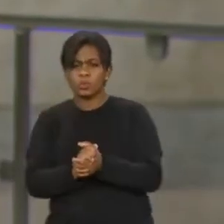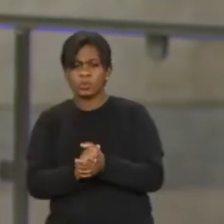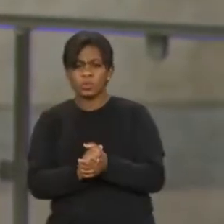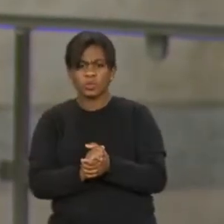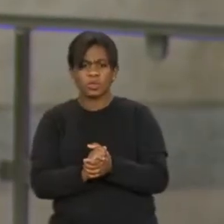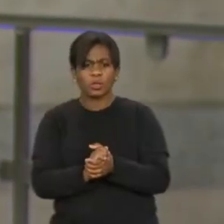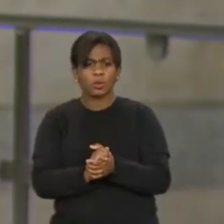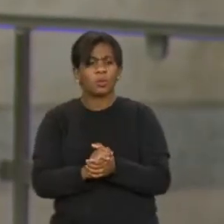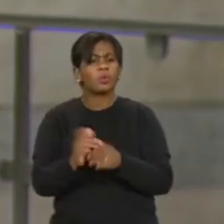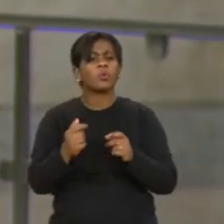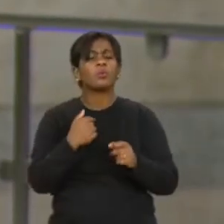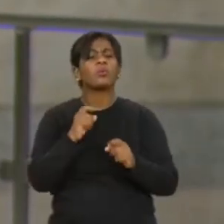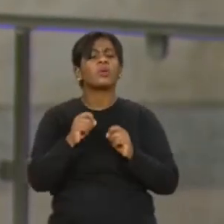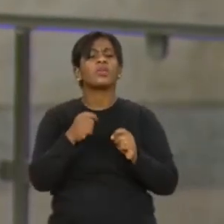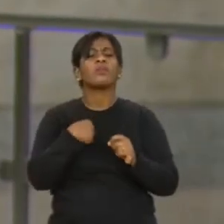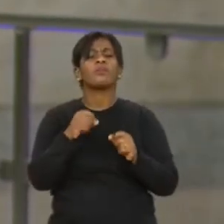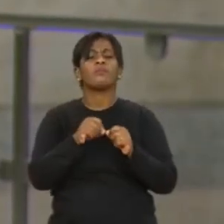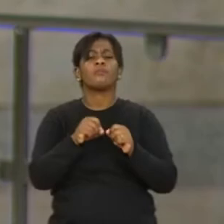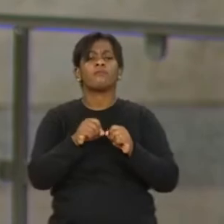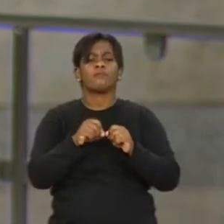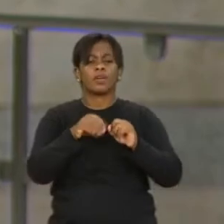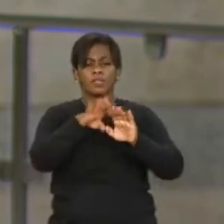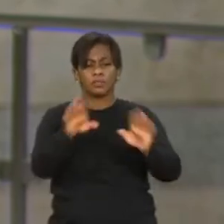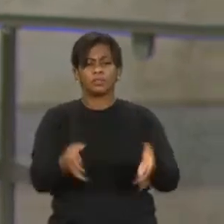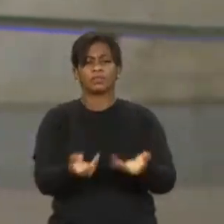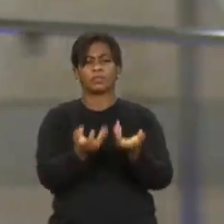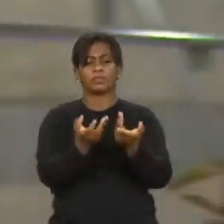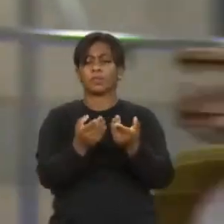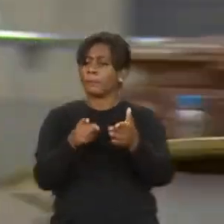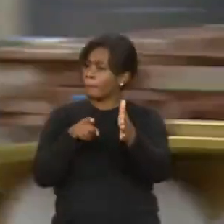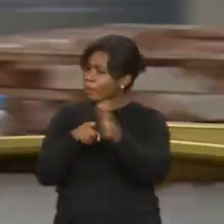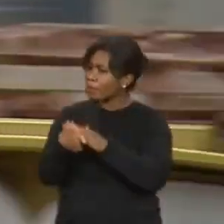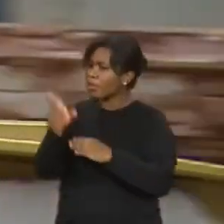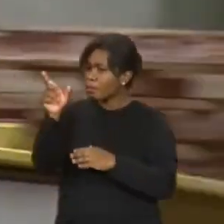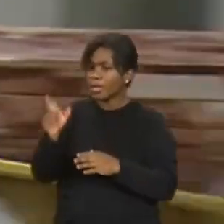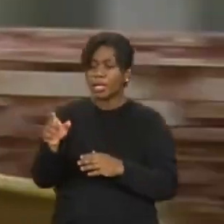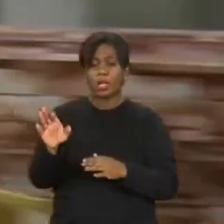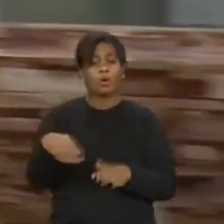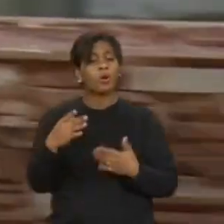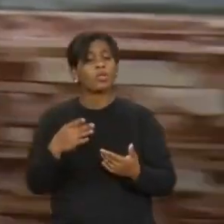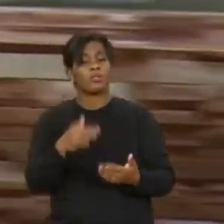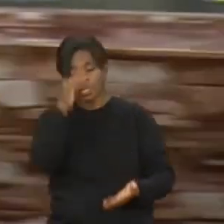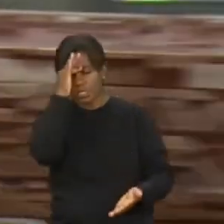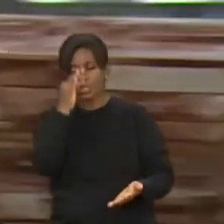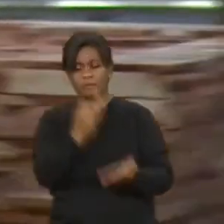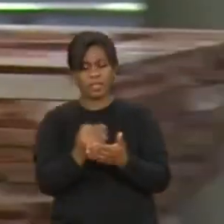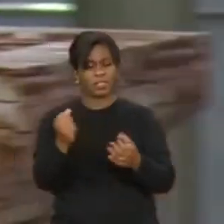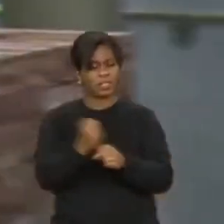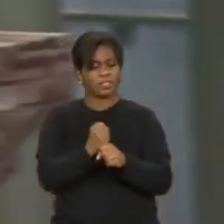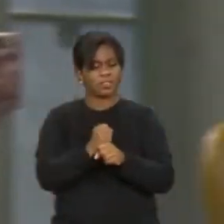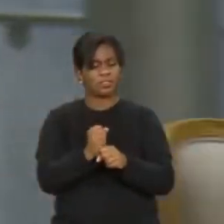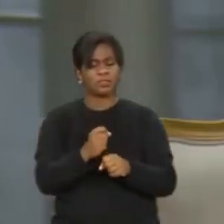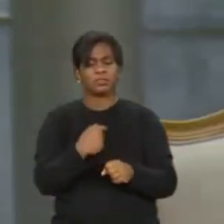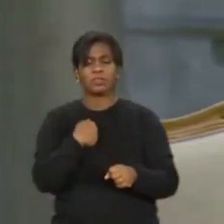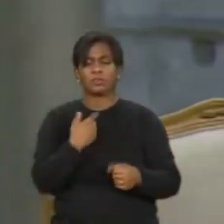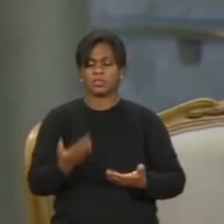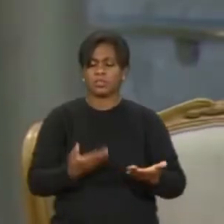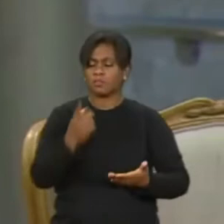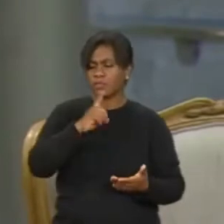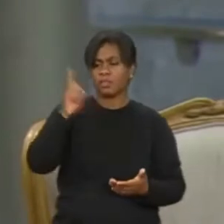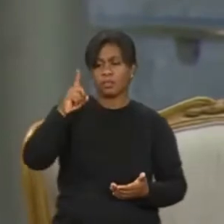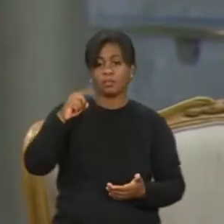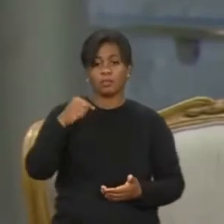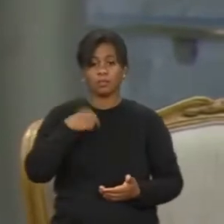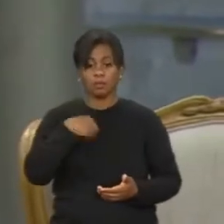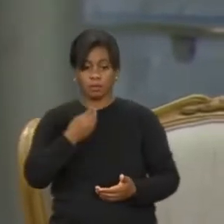fogueira santa, pergunta para ela qual é a nossa fé nesses anos que eu tenho servido a Deus. Eu vivo